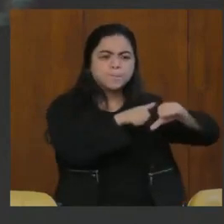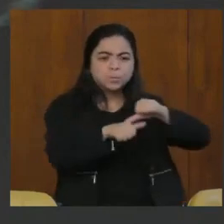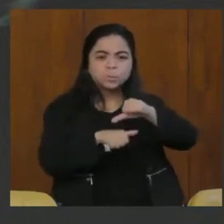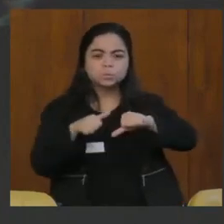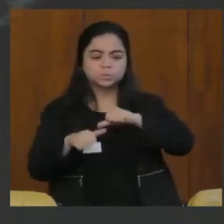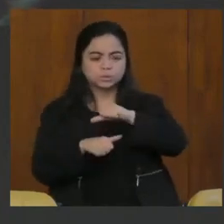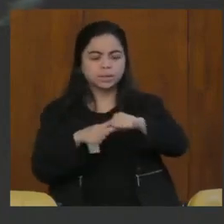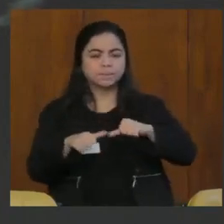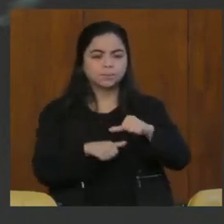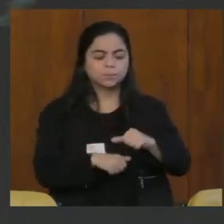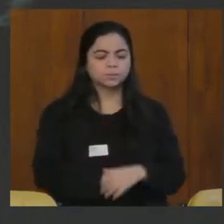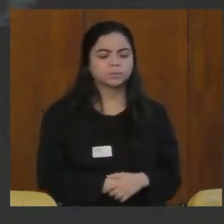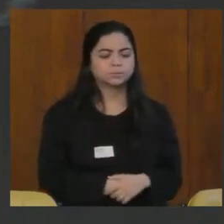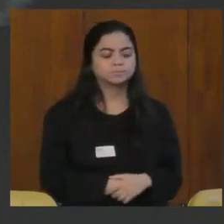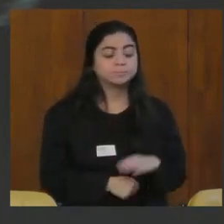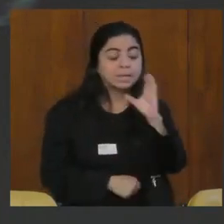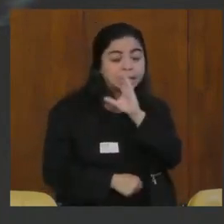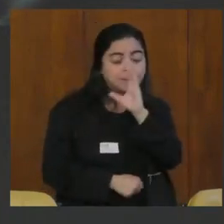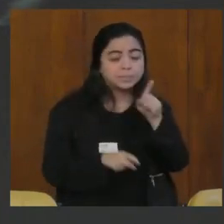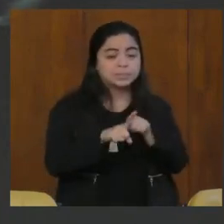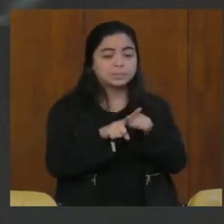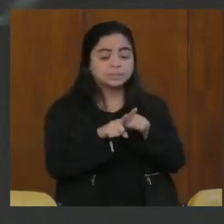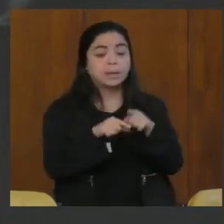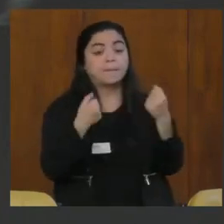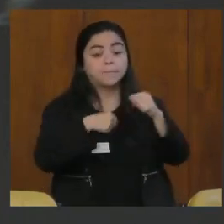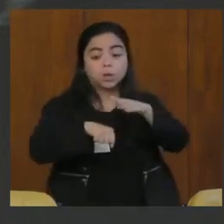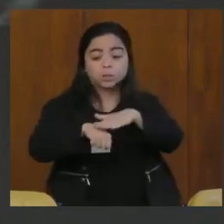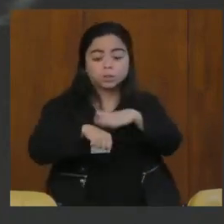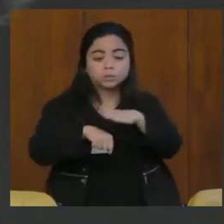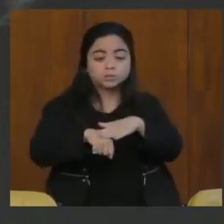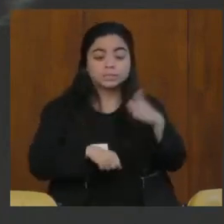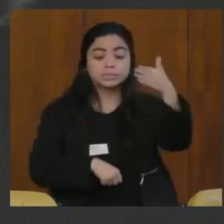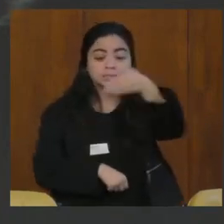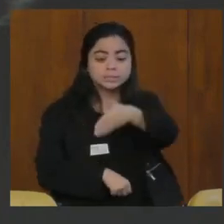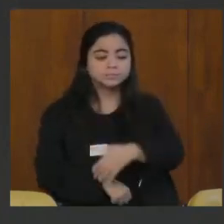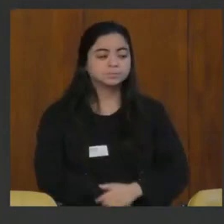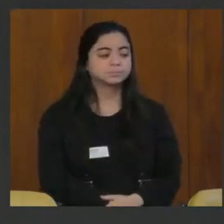muda muito, e a rapidez com que a gente possa agir. Próximo.